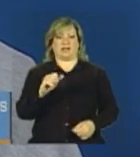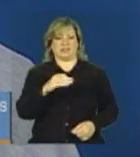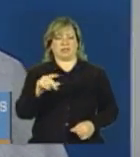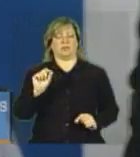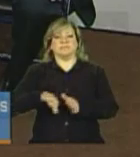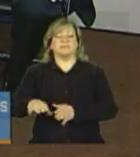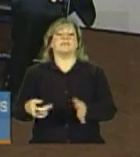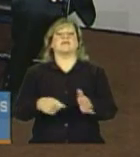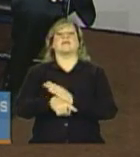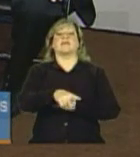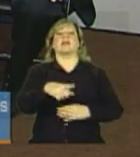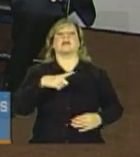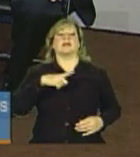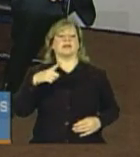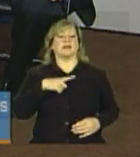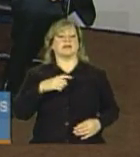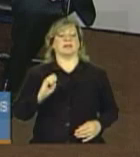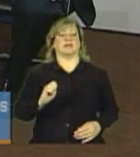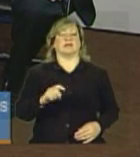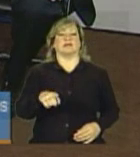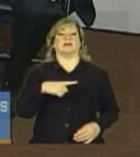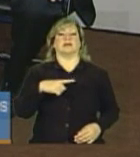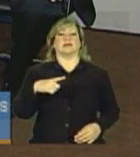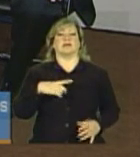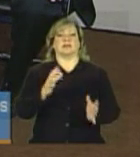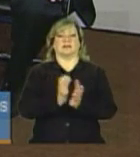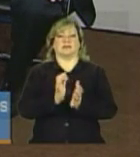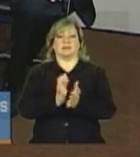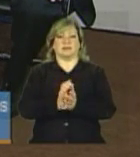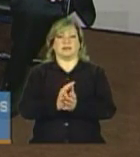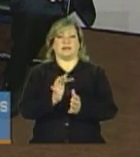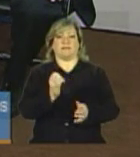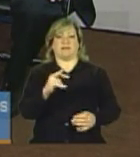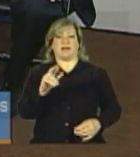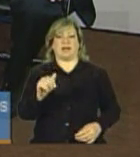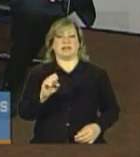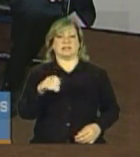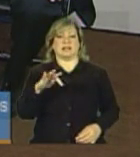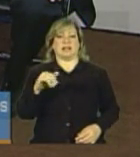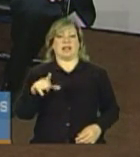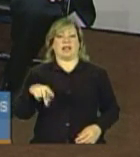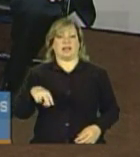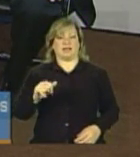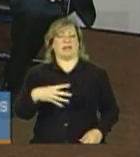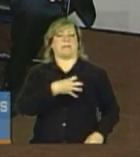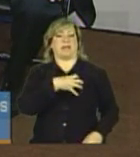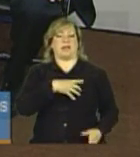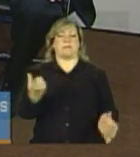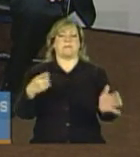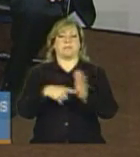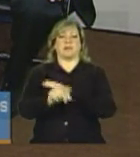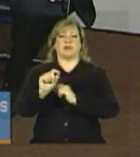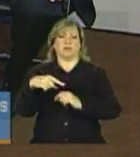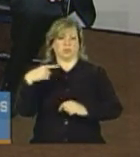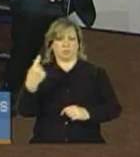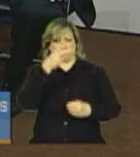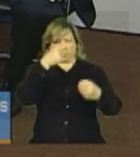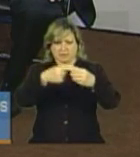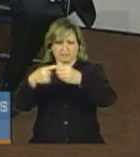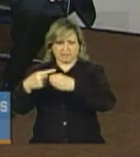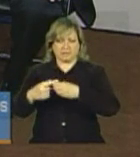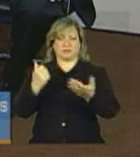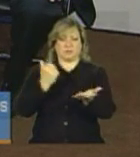diretor Heriberto de Feira de Santana, na Bahia. Os municípios que já compram os 30% da agricultura familiar